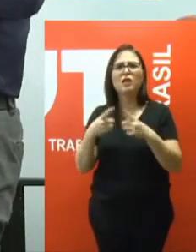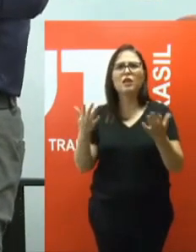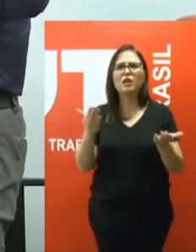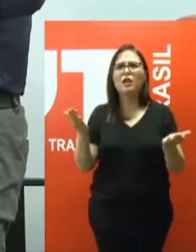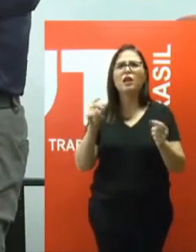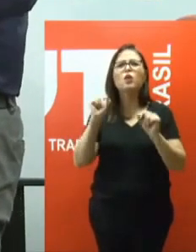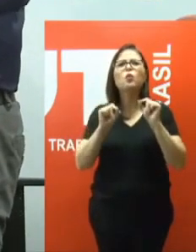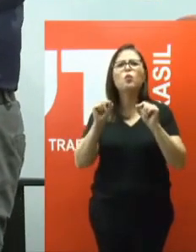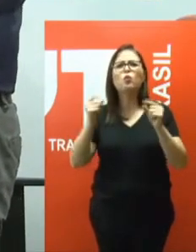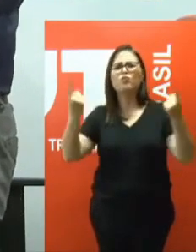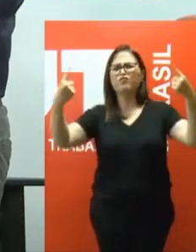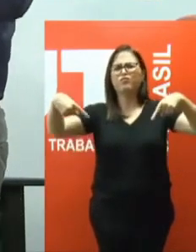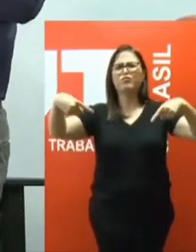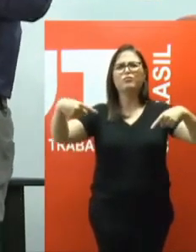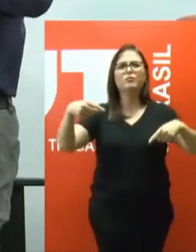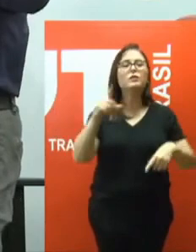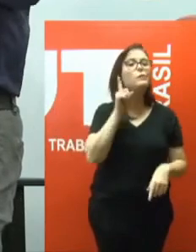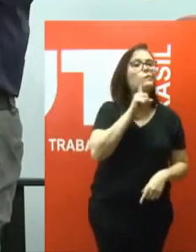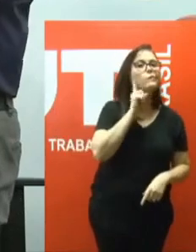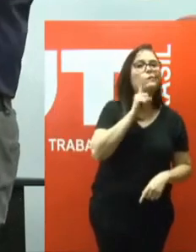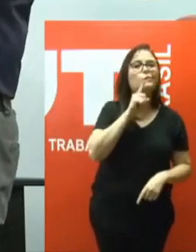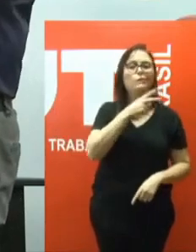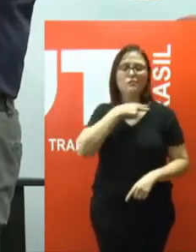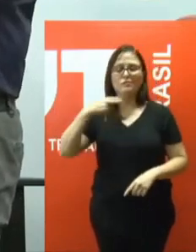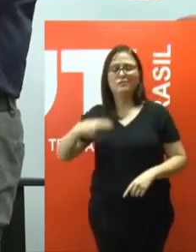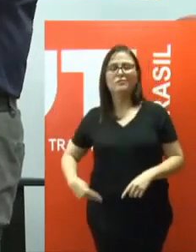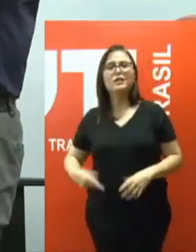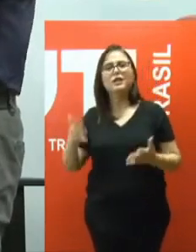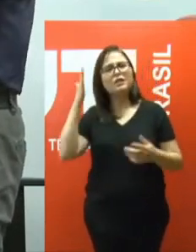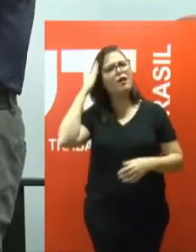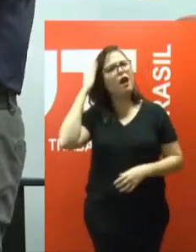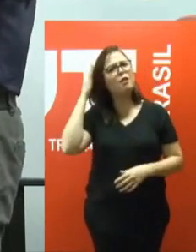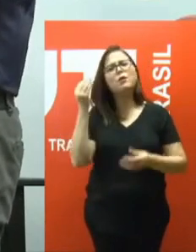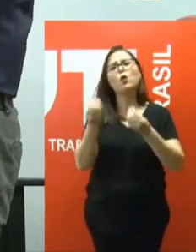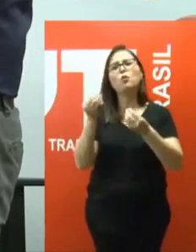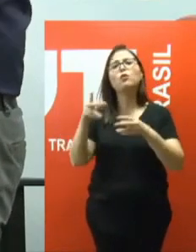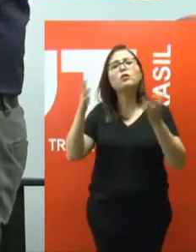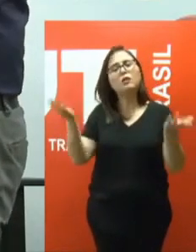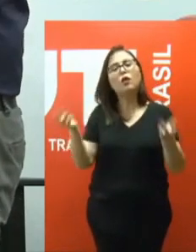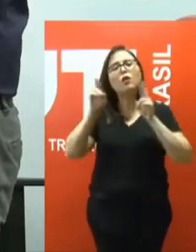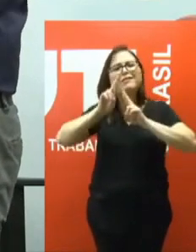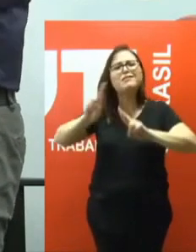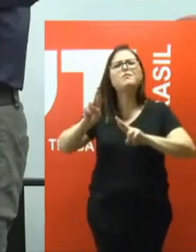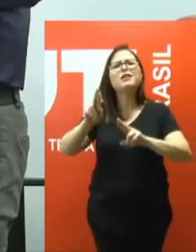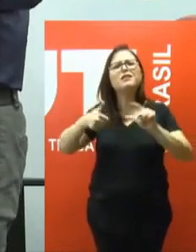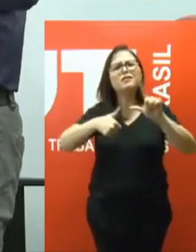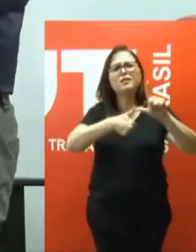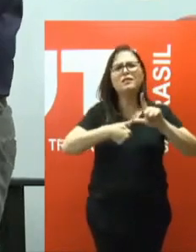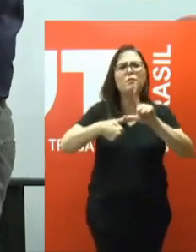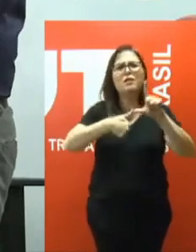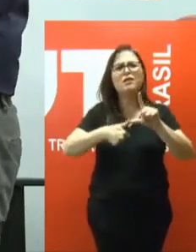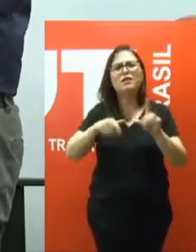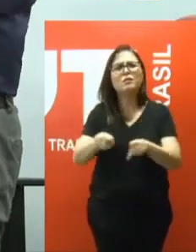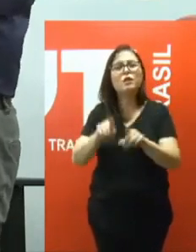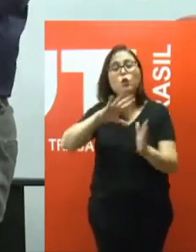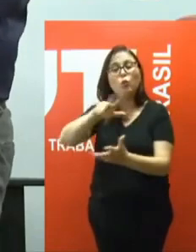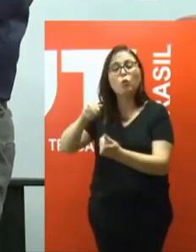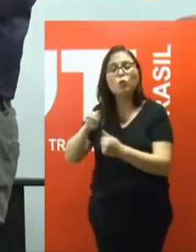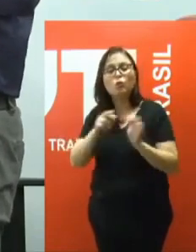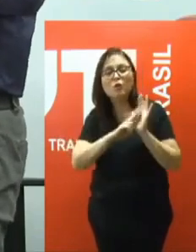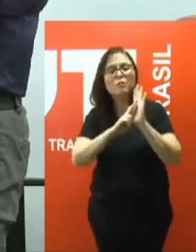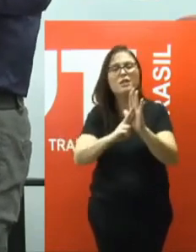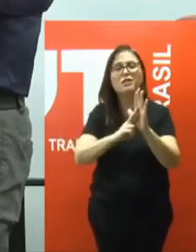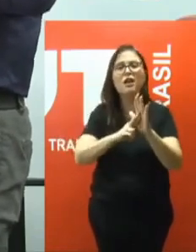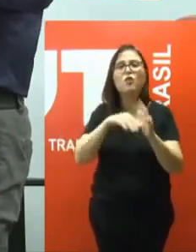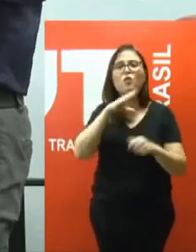entre China e Estados Unidos, e a gente sabe, né, como é que o jogo funciona. Então o senhor é a esperança da América Latina, do mundo, de ser um porta-voz da